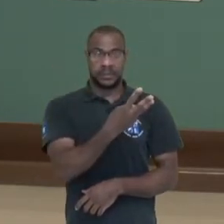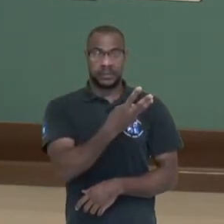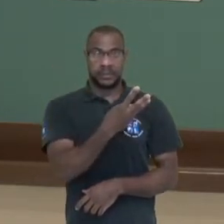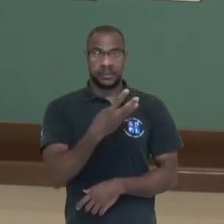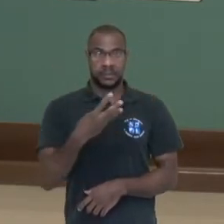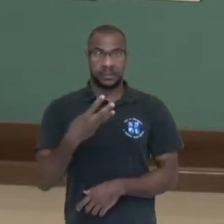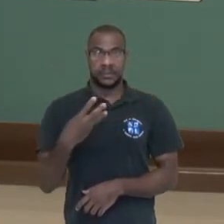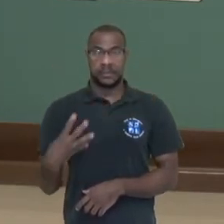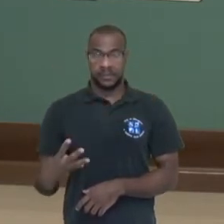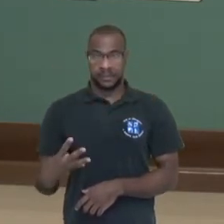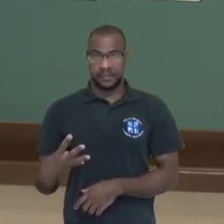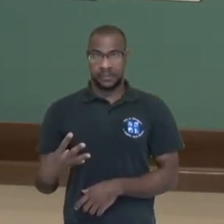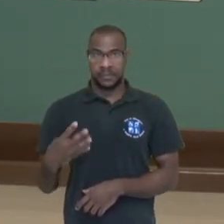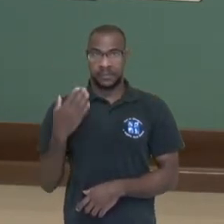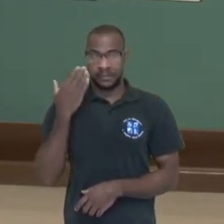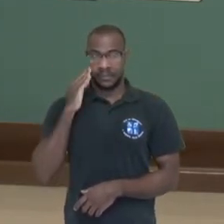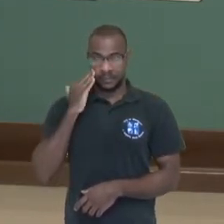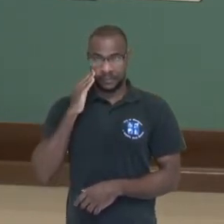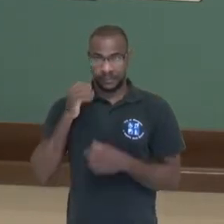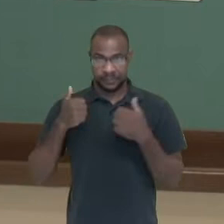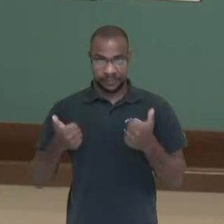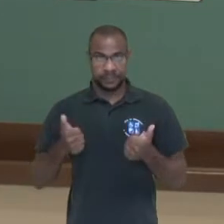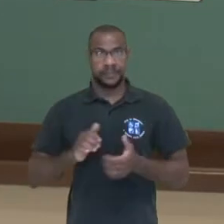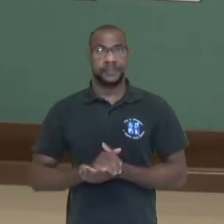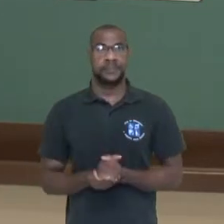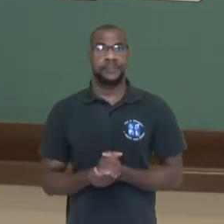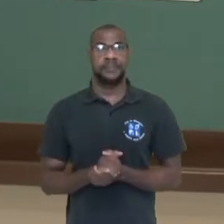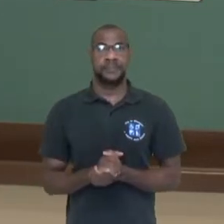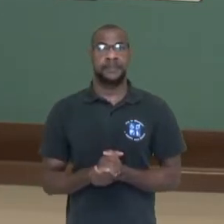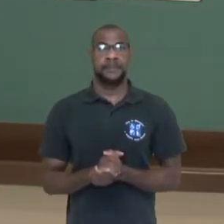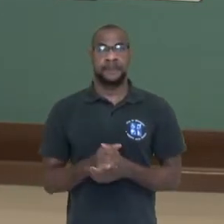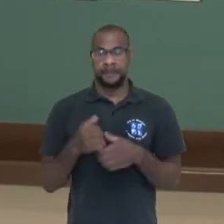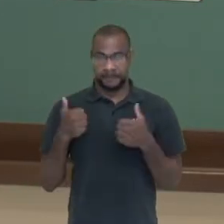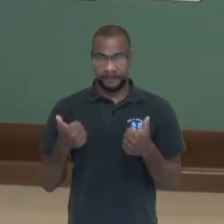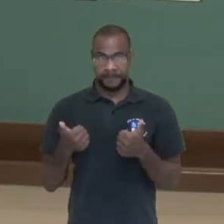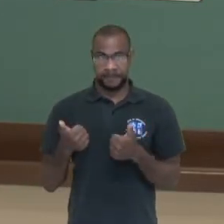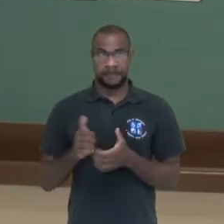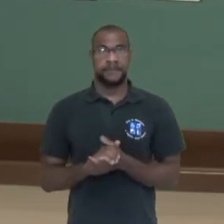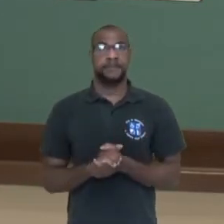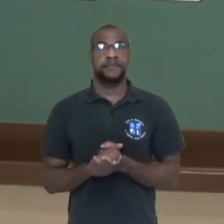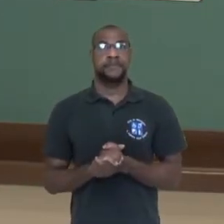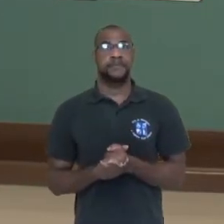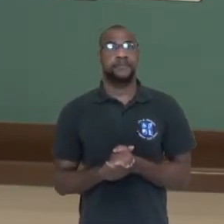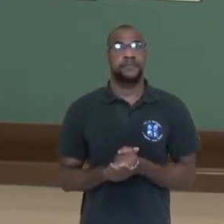segundo, terceiro e quarto quadrante. Fechou? Deu?